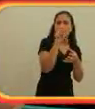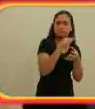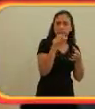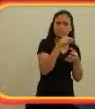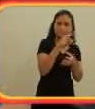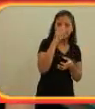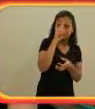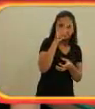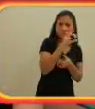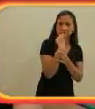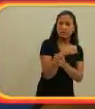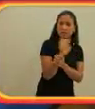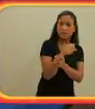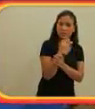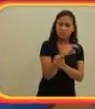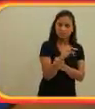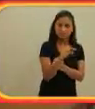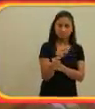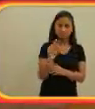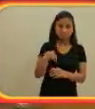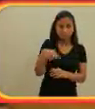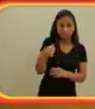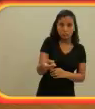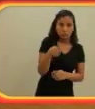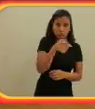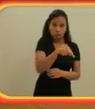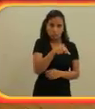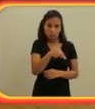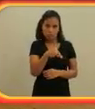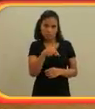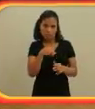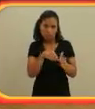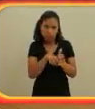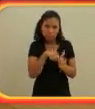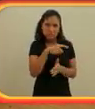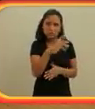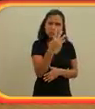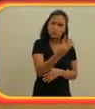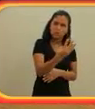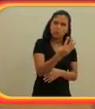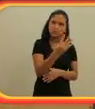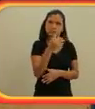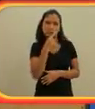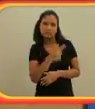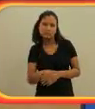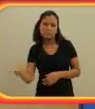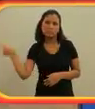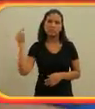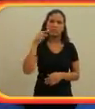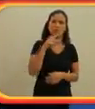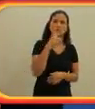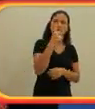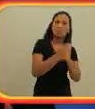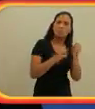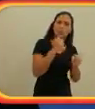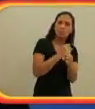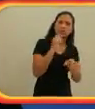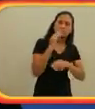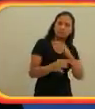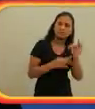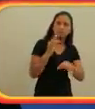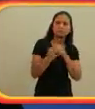aprender ou reaprender determinados movimentos com muito mais facilidade. Devido ao uso